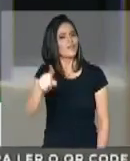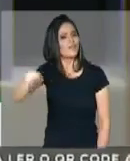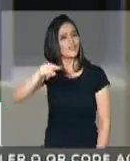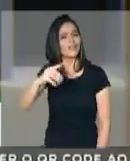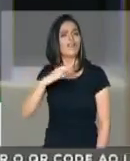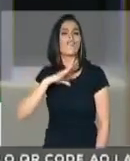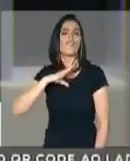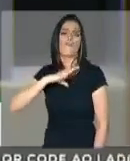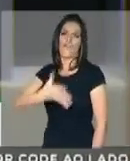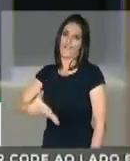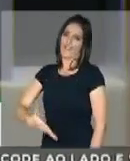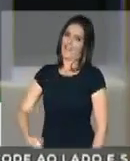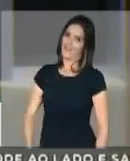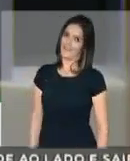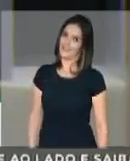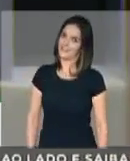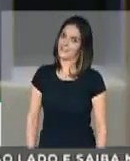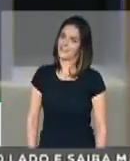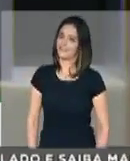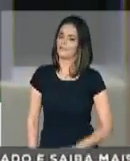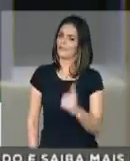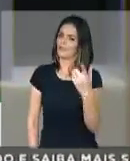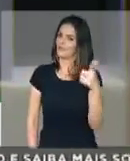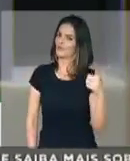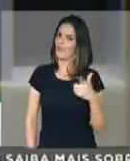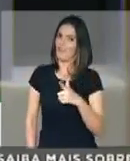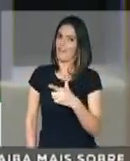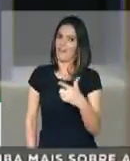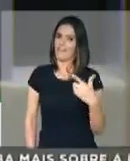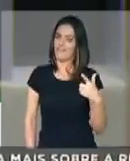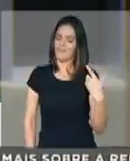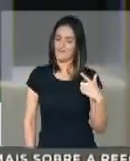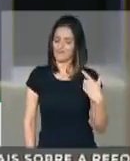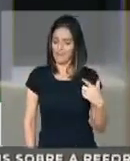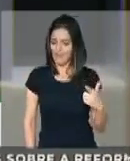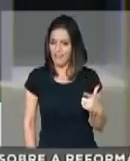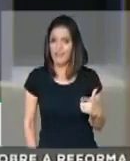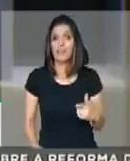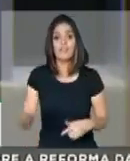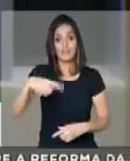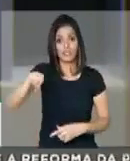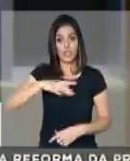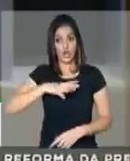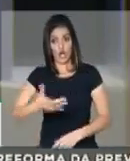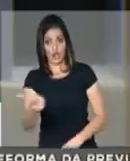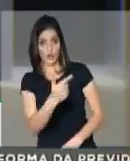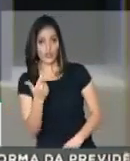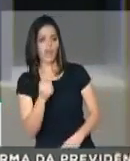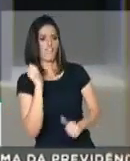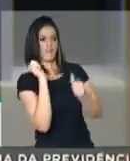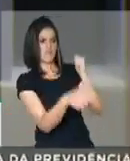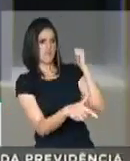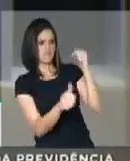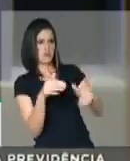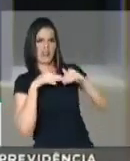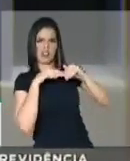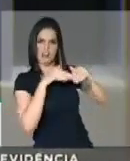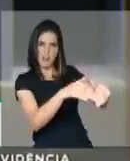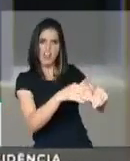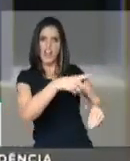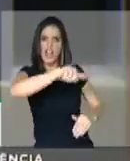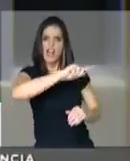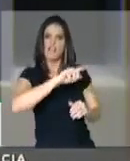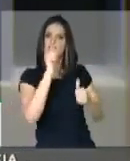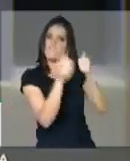de fazer isso. Porque não tem coragem de fazer isso, eles atacam a oposição, eles